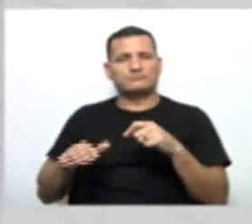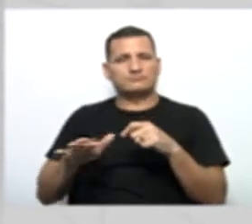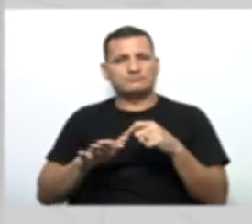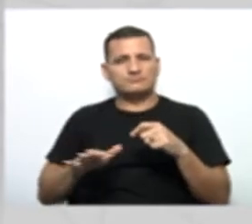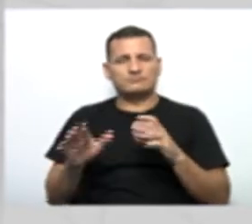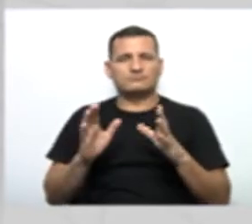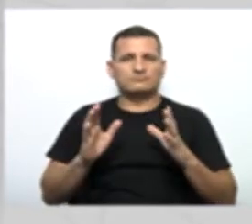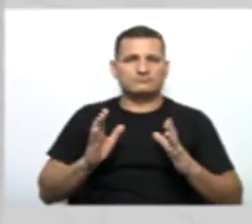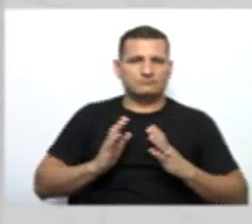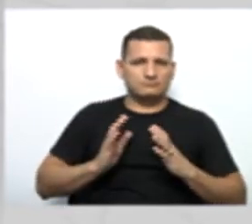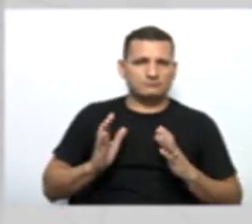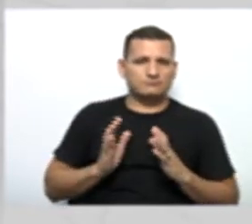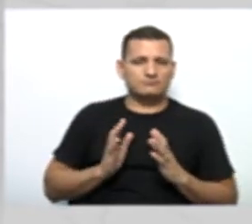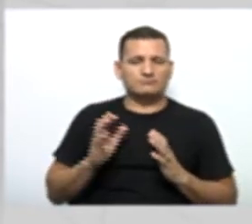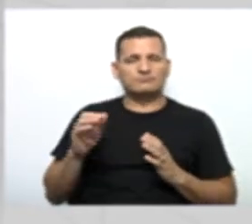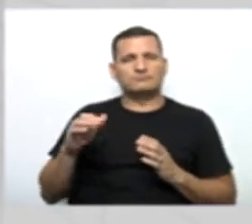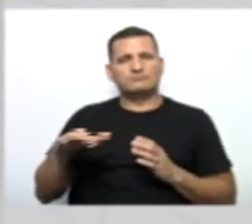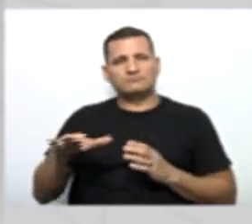rurais.